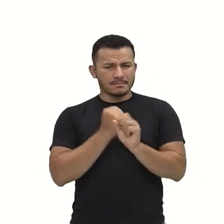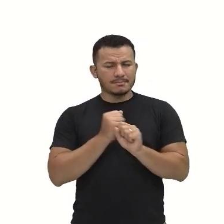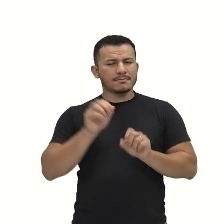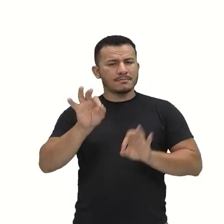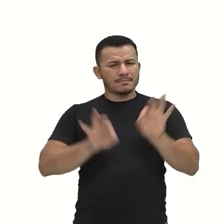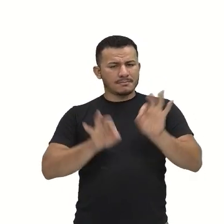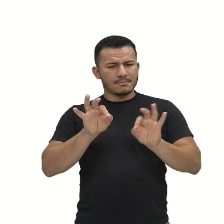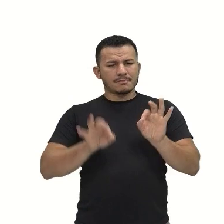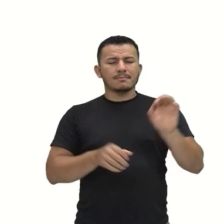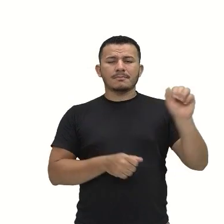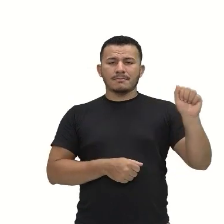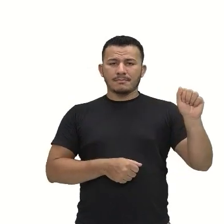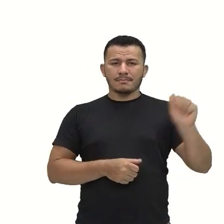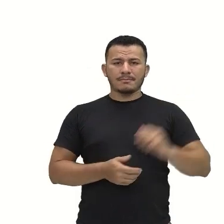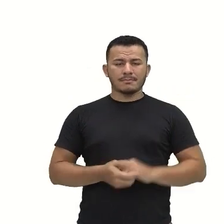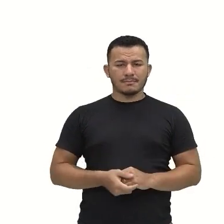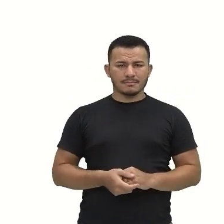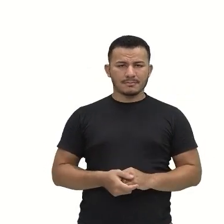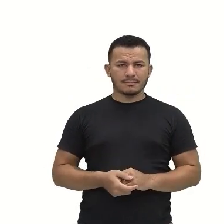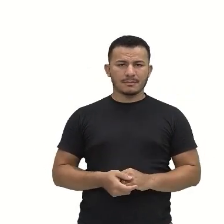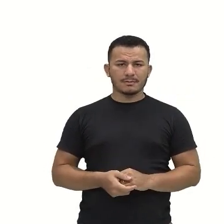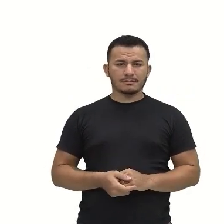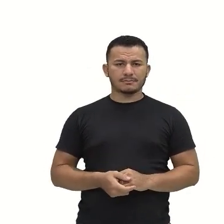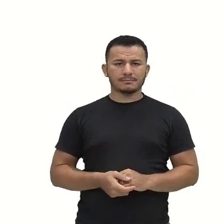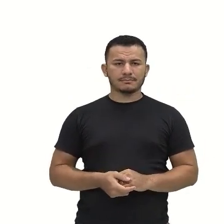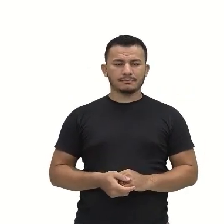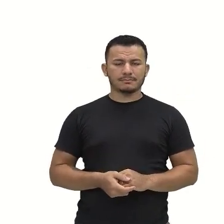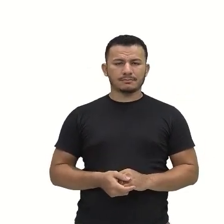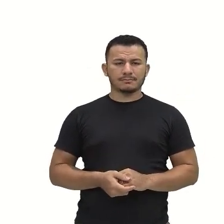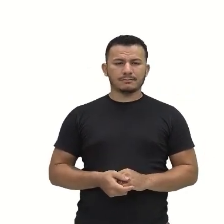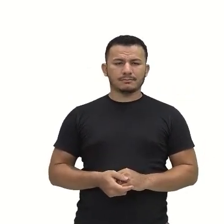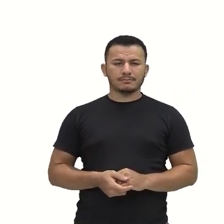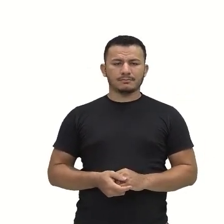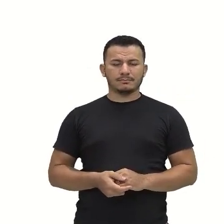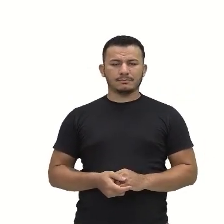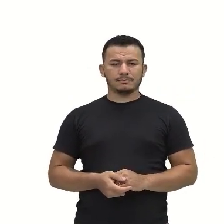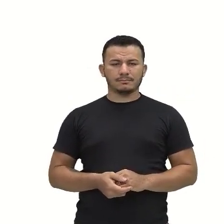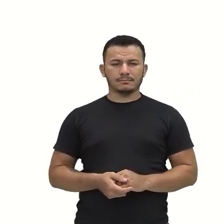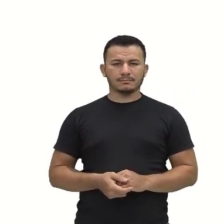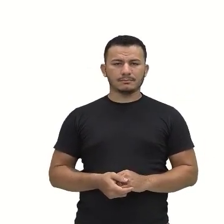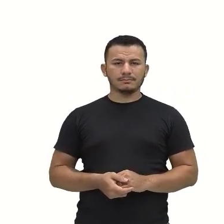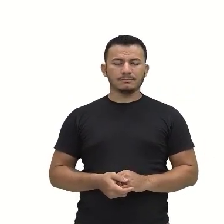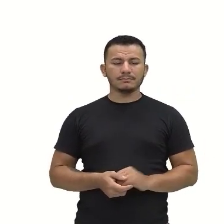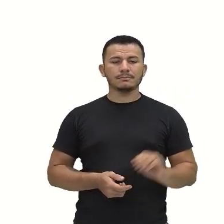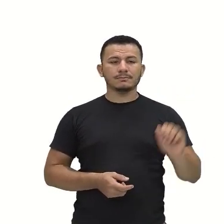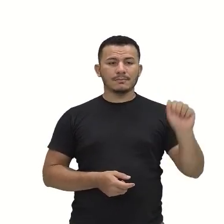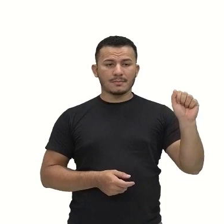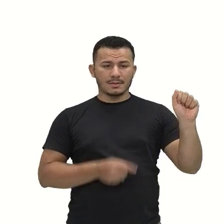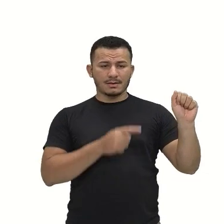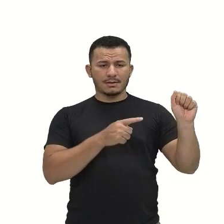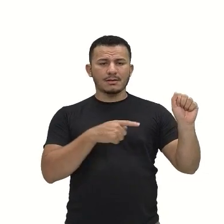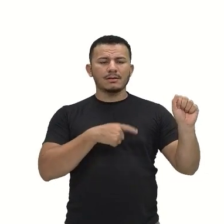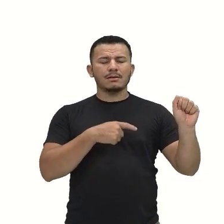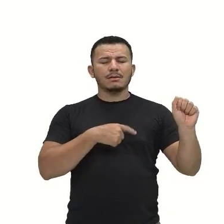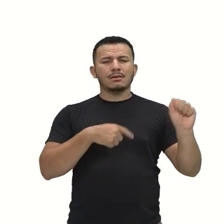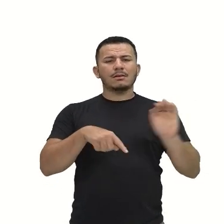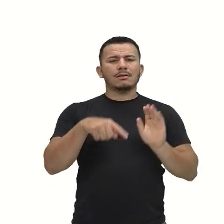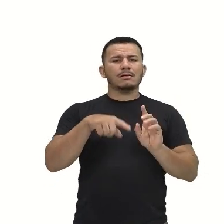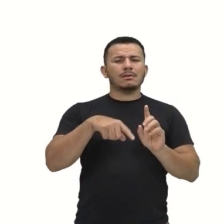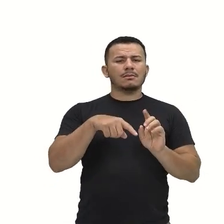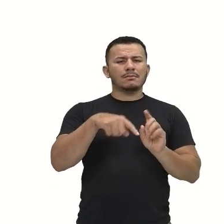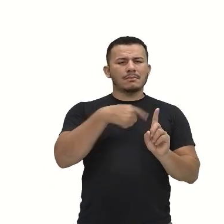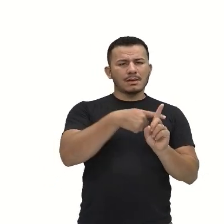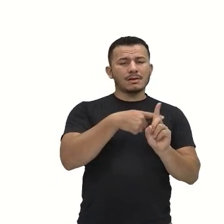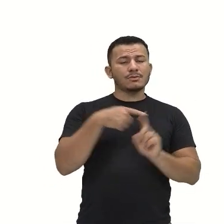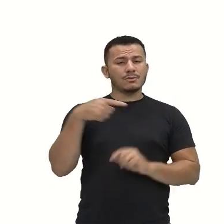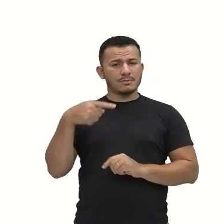a letra A. Então, a letra A, olha só, bem aqui, ó. Letra A, eu tenho mais com